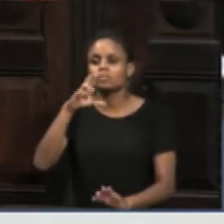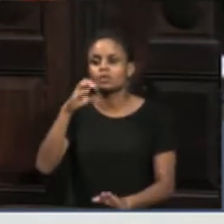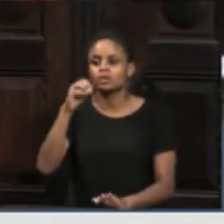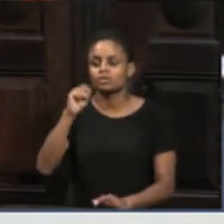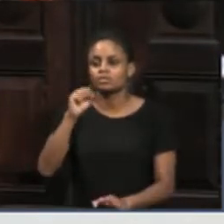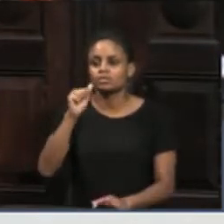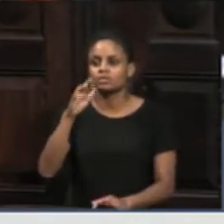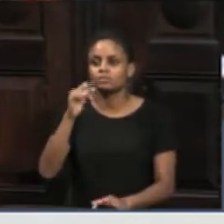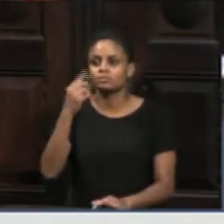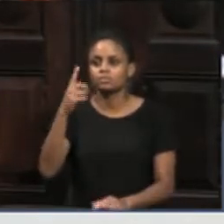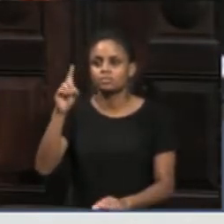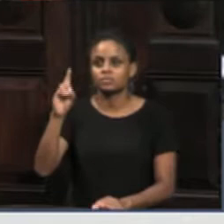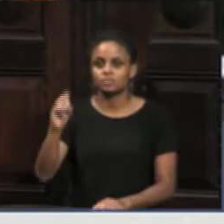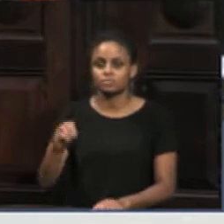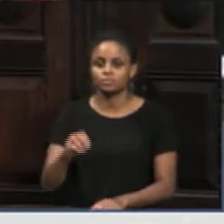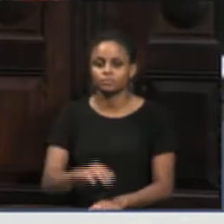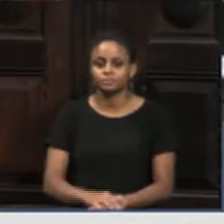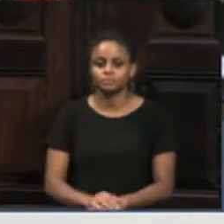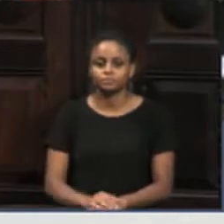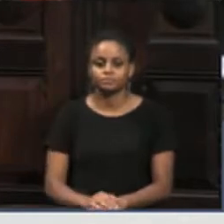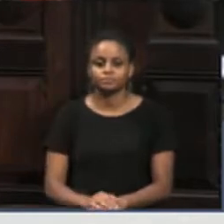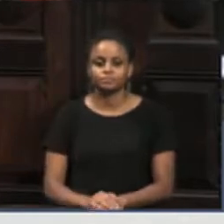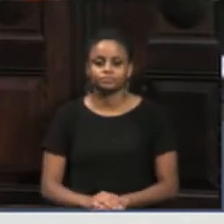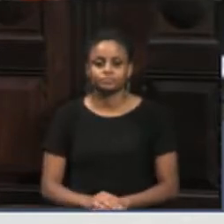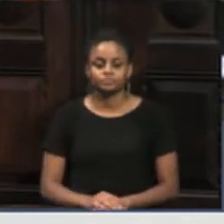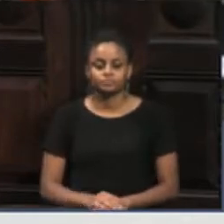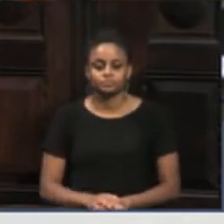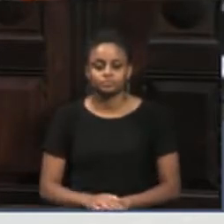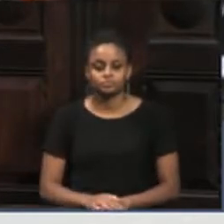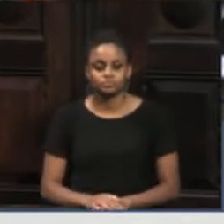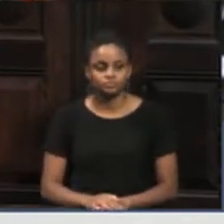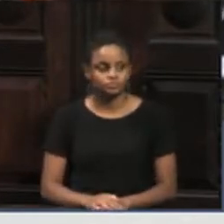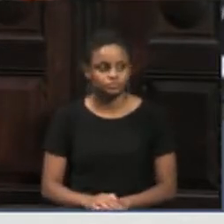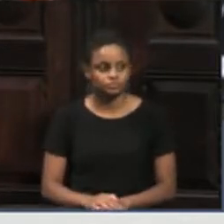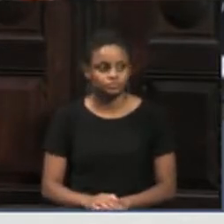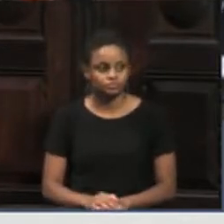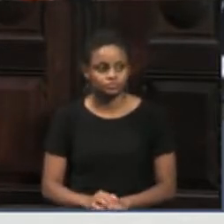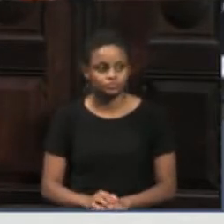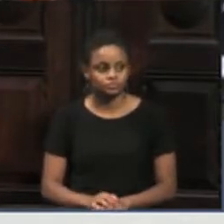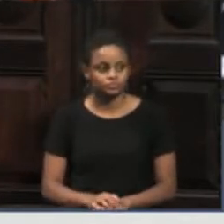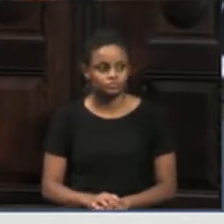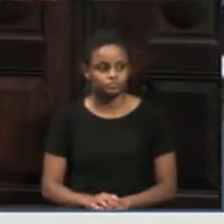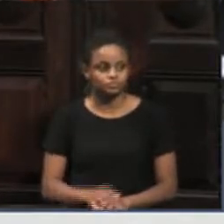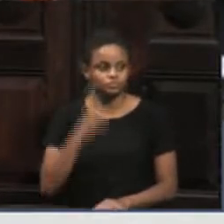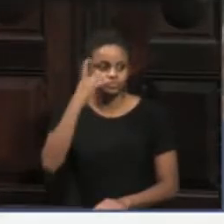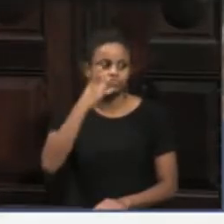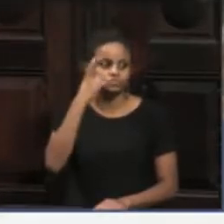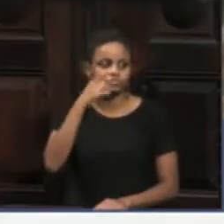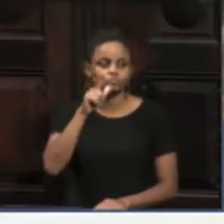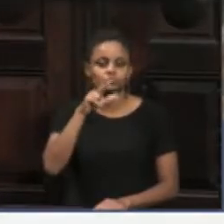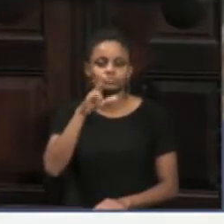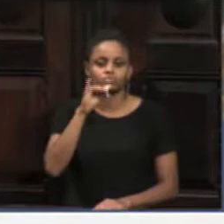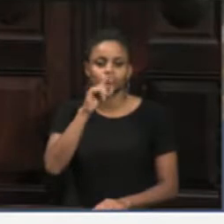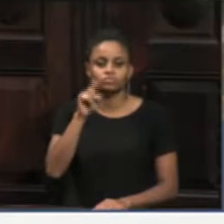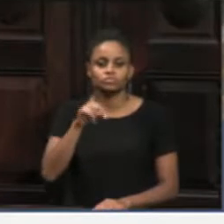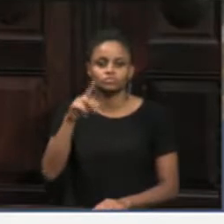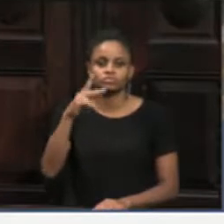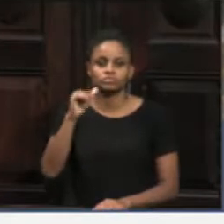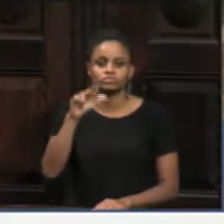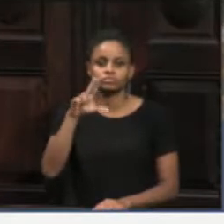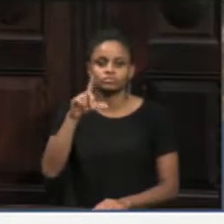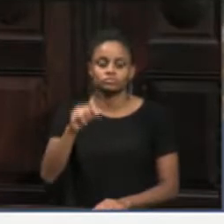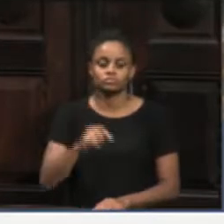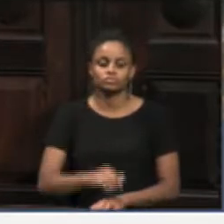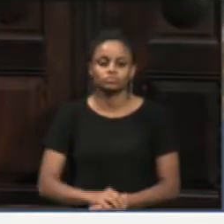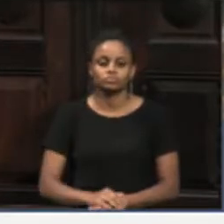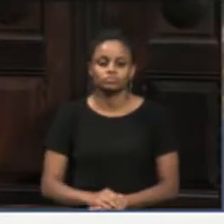de ordem, Vossa Excelência, eu acho que está prejudicada, né? Mas. Pela ordem. Deputado Luiz Paulo. Senhor presidente, essa indicação